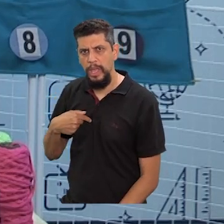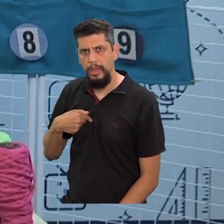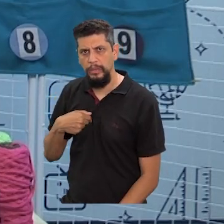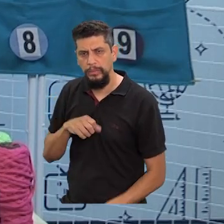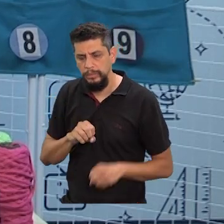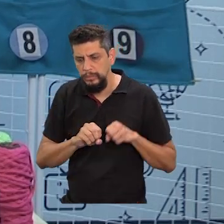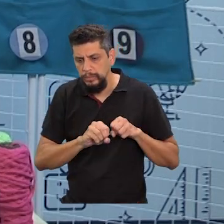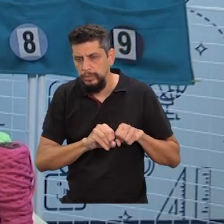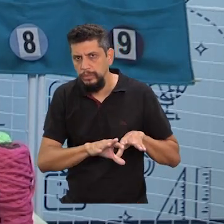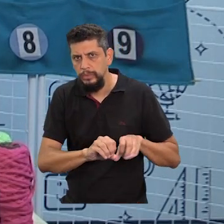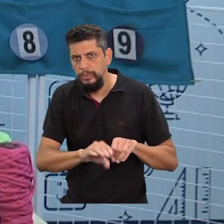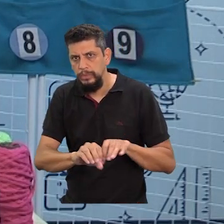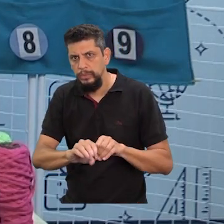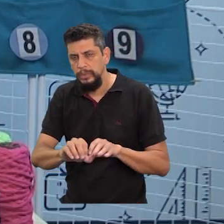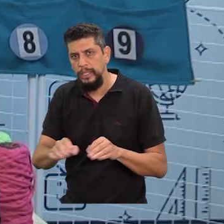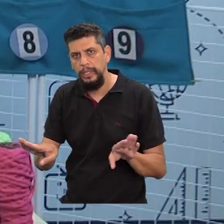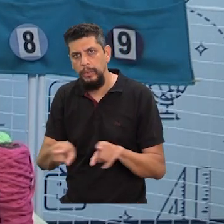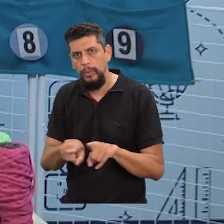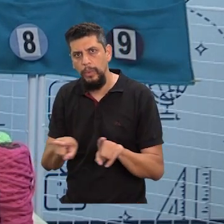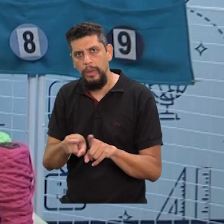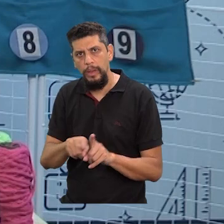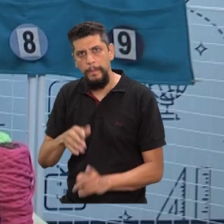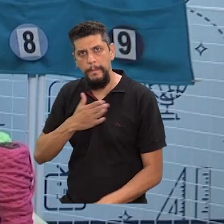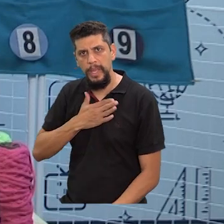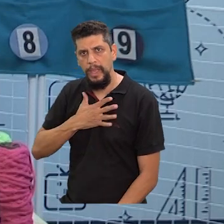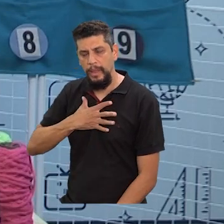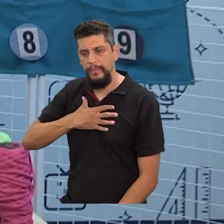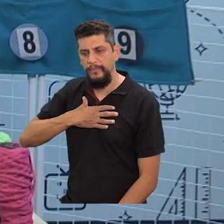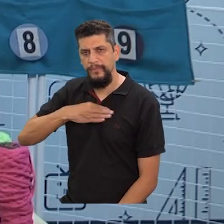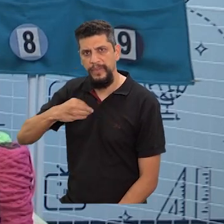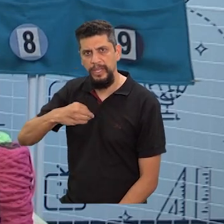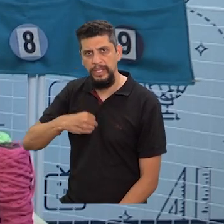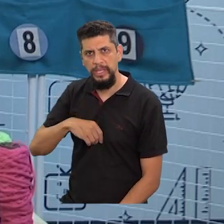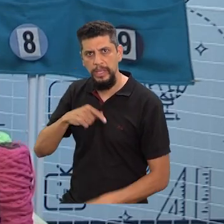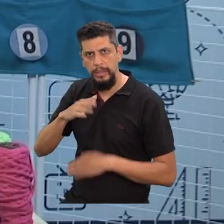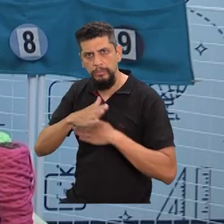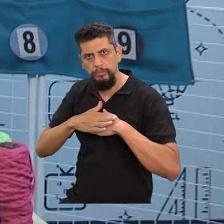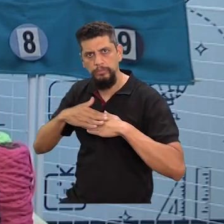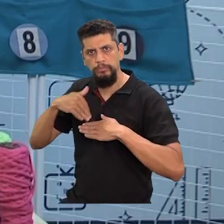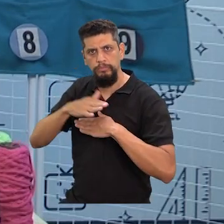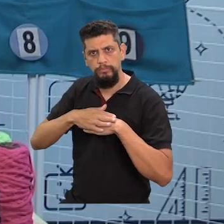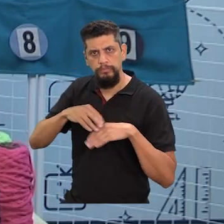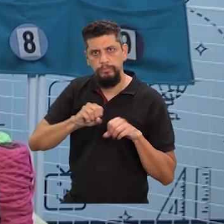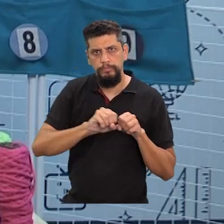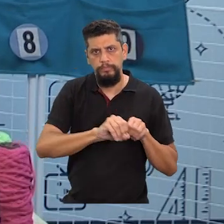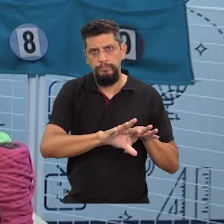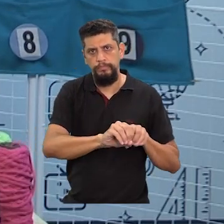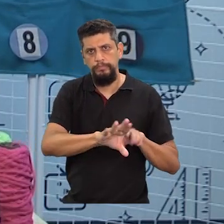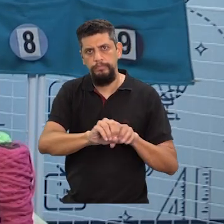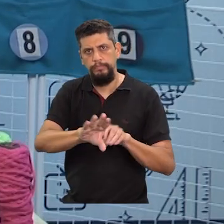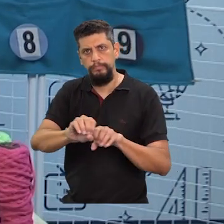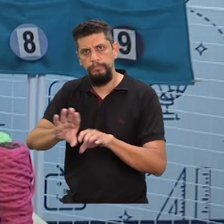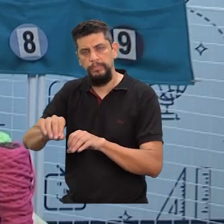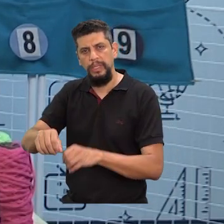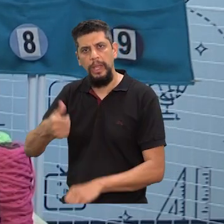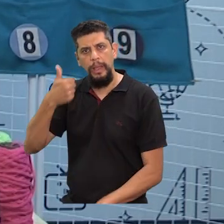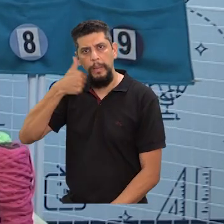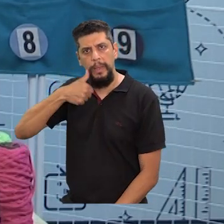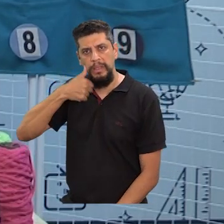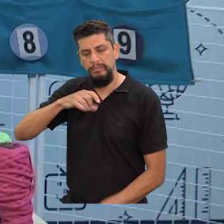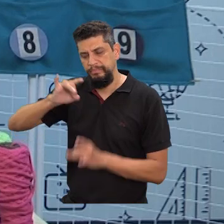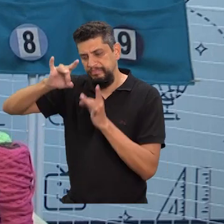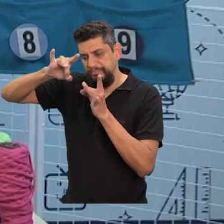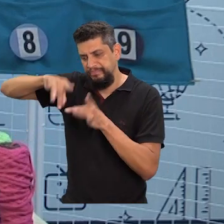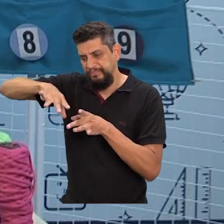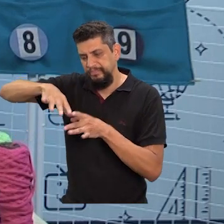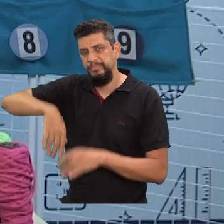criado aquela menina como se fosse sua filha? E agora, além de, depois de dar carinho, ensinar uma profissão, a menina tinha ido